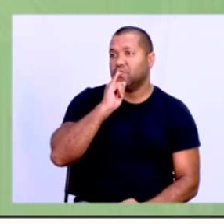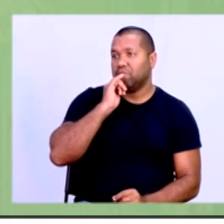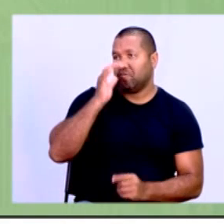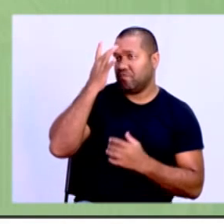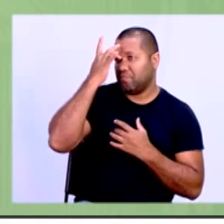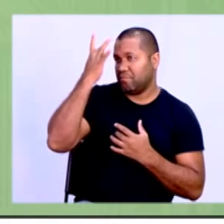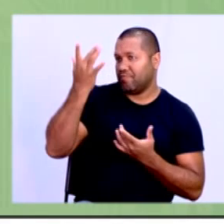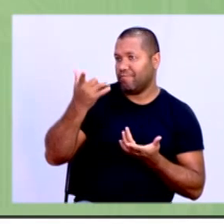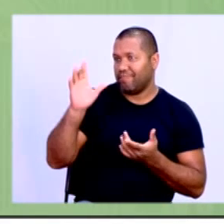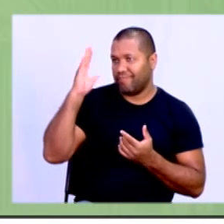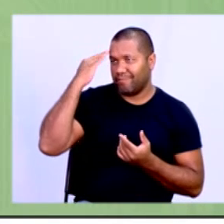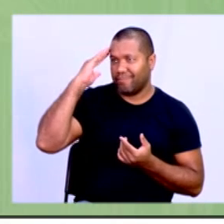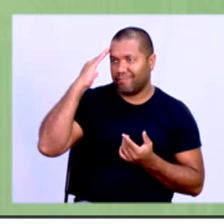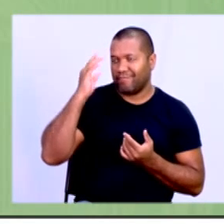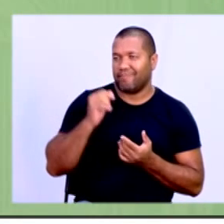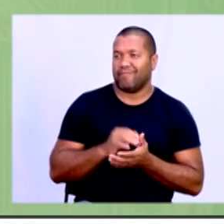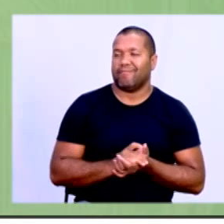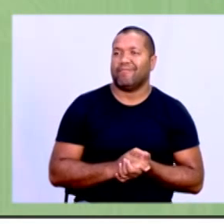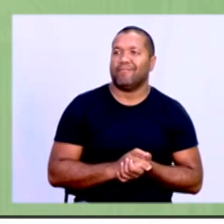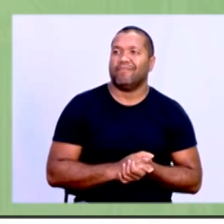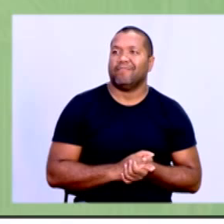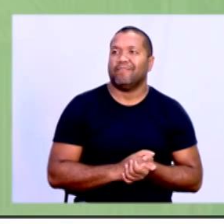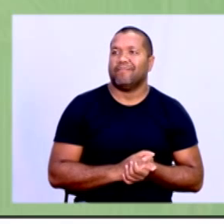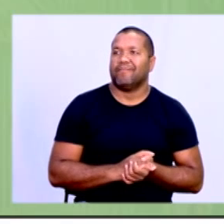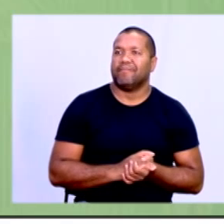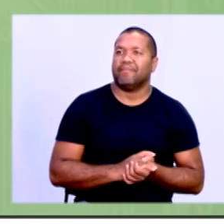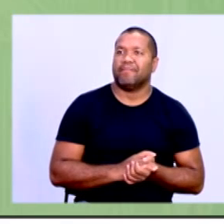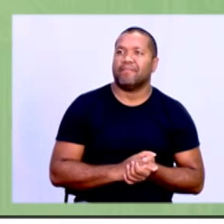ficou fácil, professor? Eu acho. Fica sim, fica bem explicadinho.